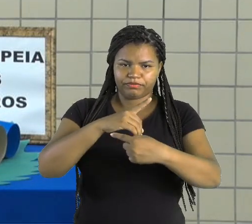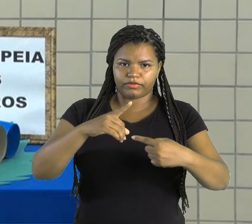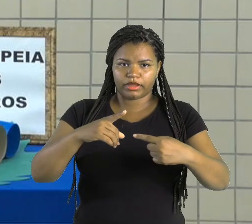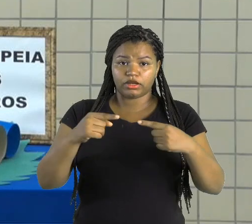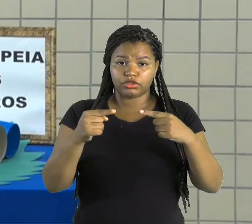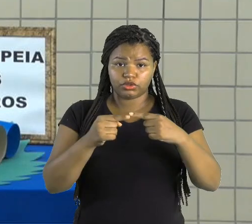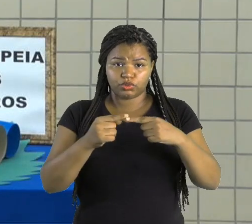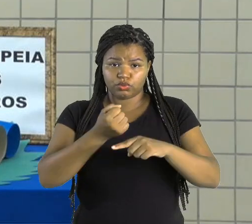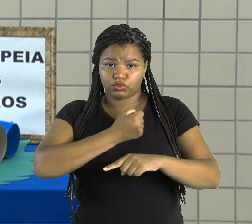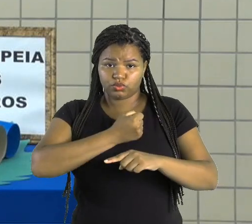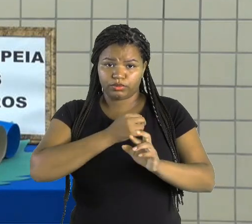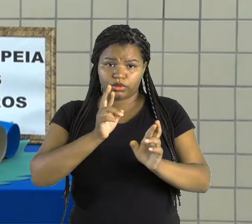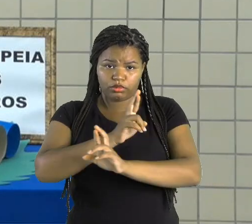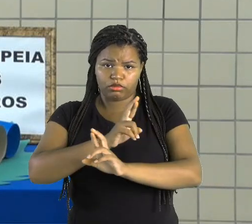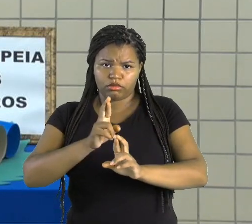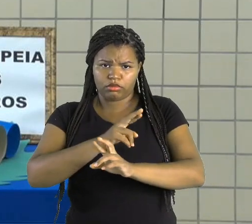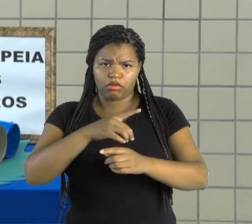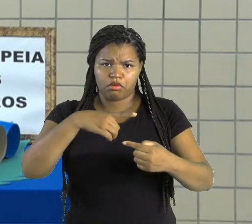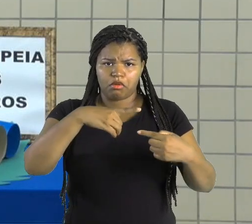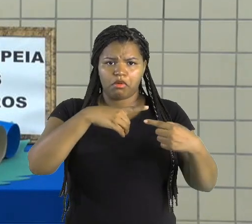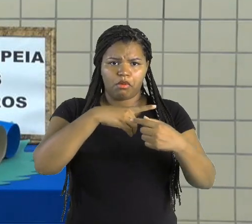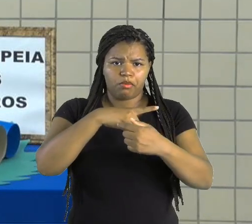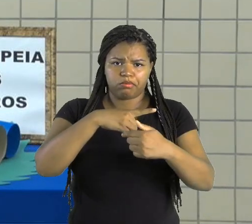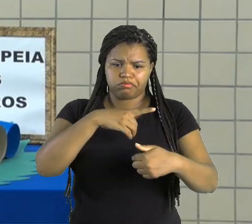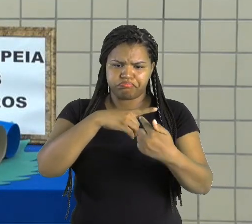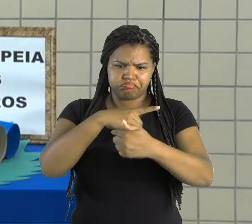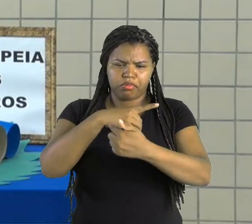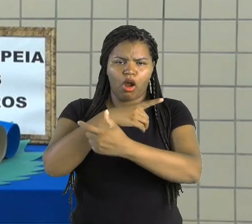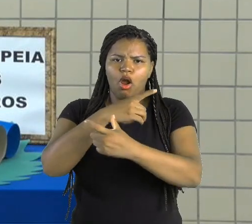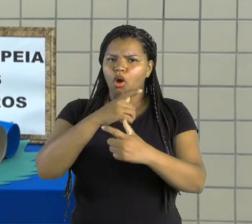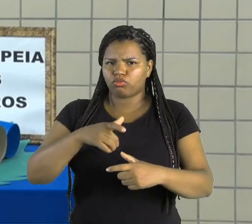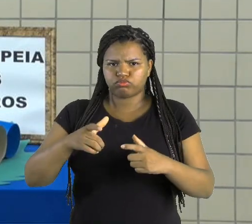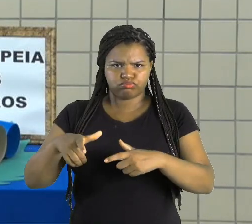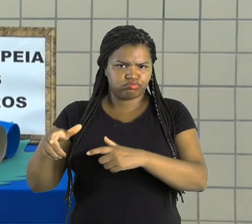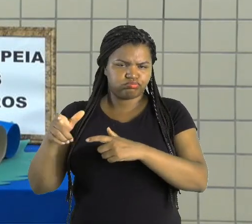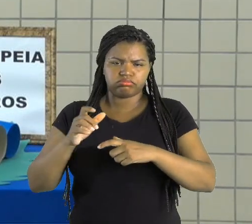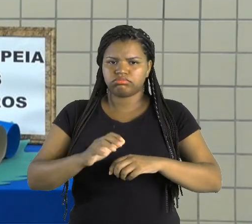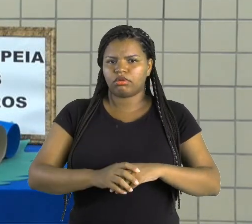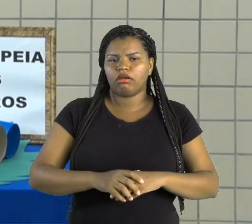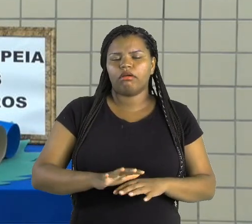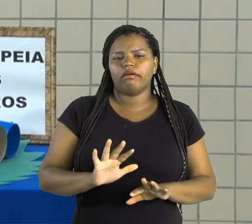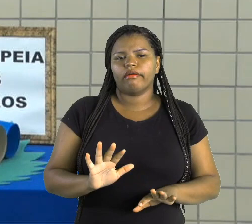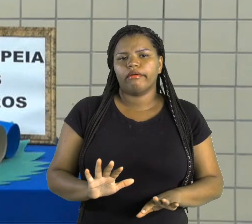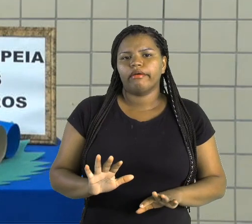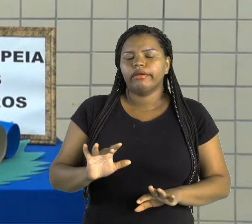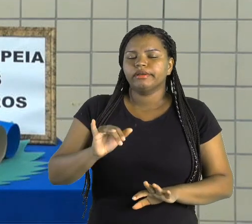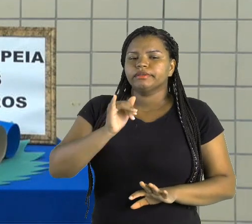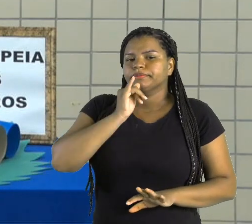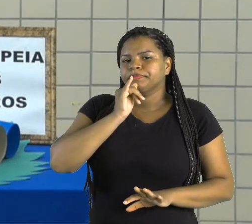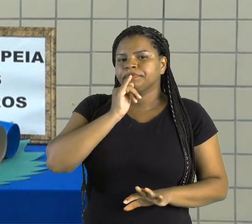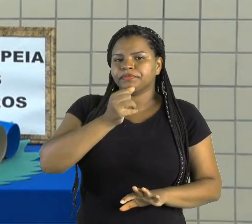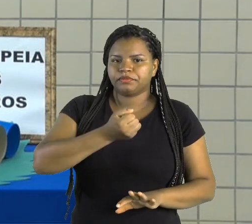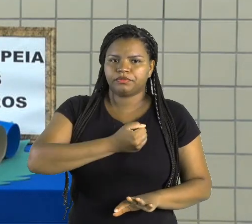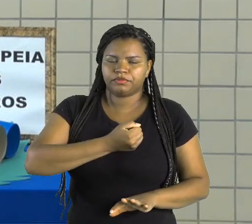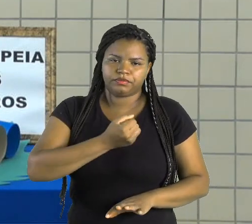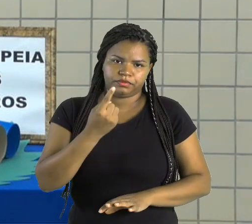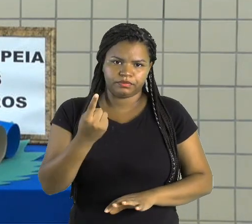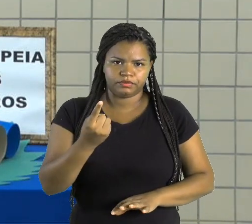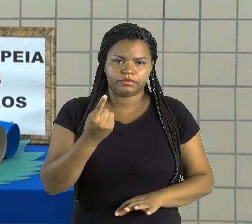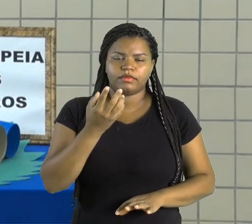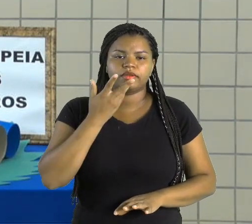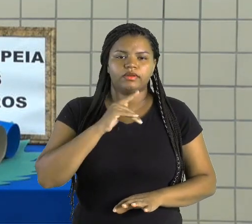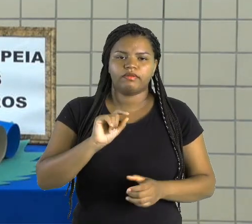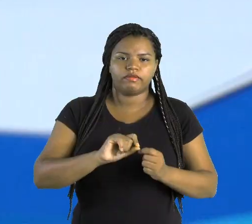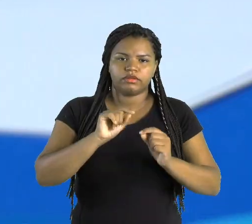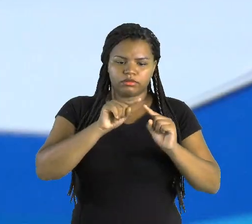abaixo dela ou do lado, onde você fizer a bolinha. Ou seja, no número 1, a criança vai fazer uma bolinha.